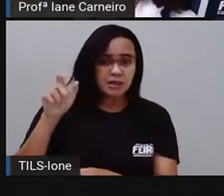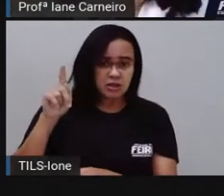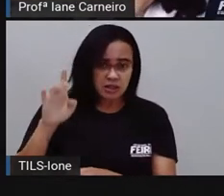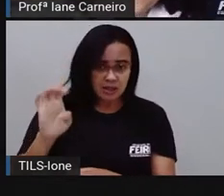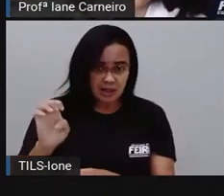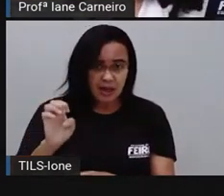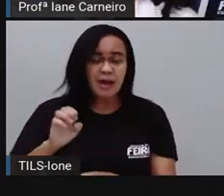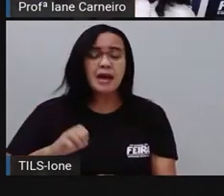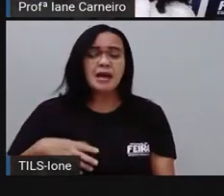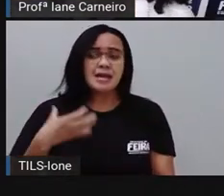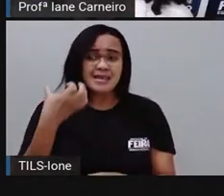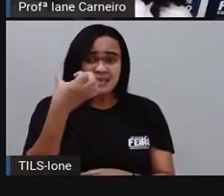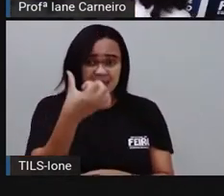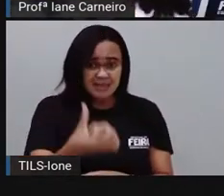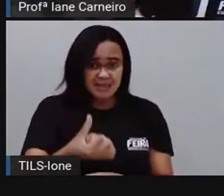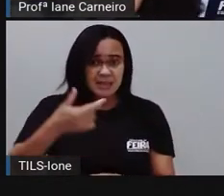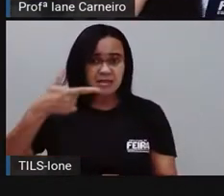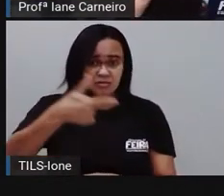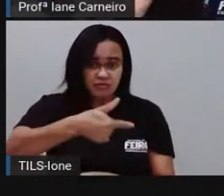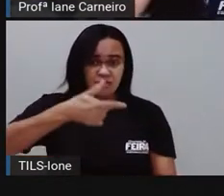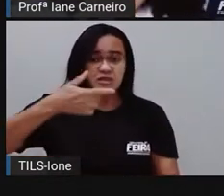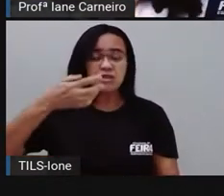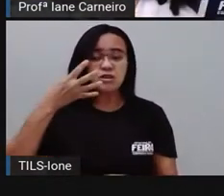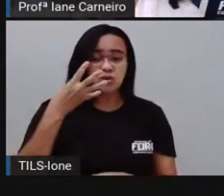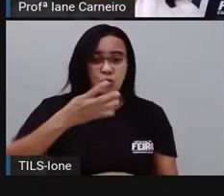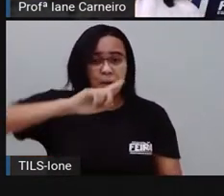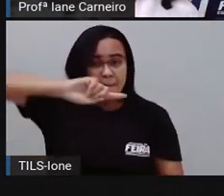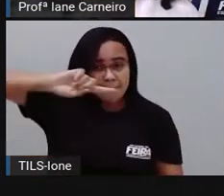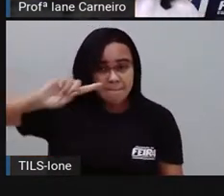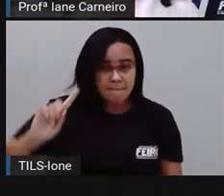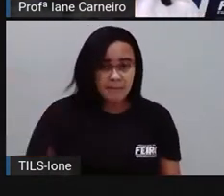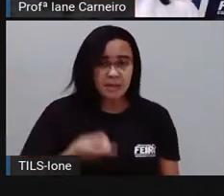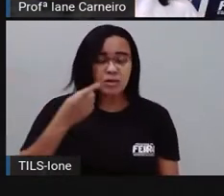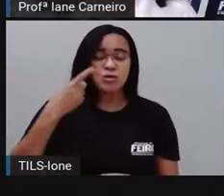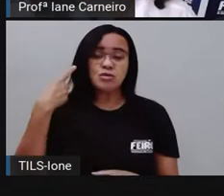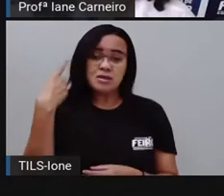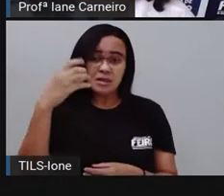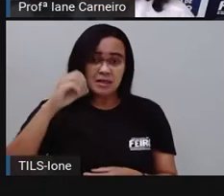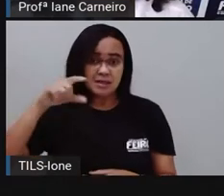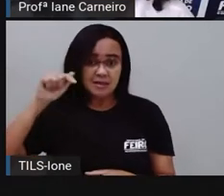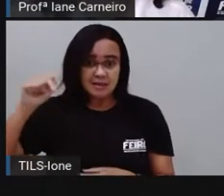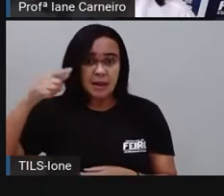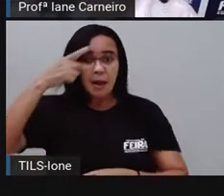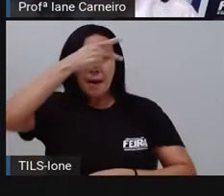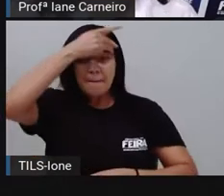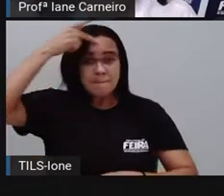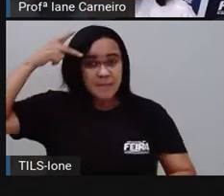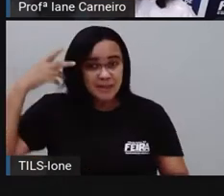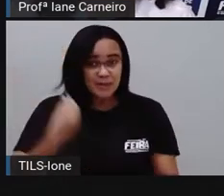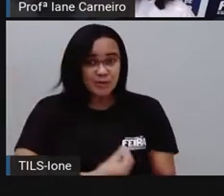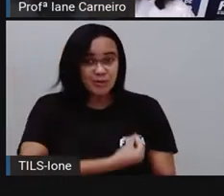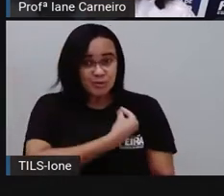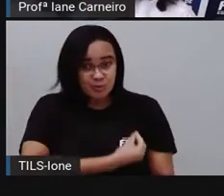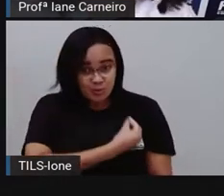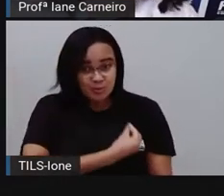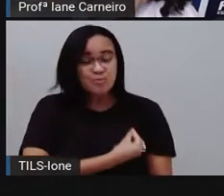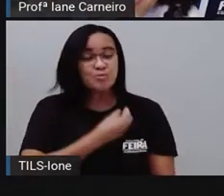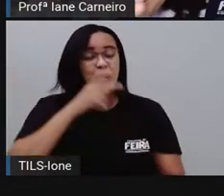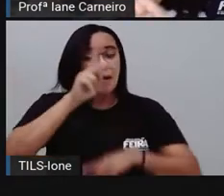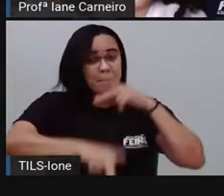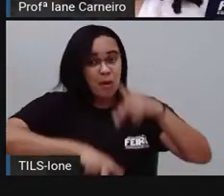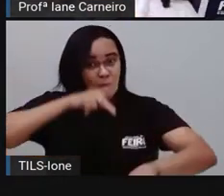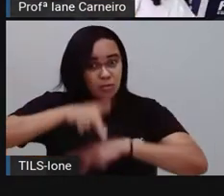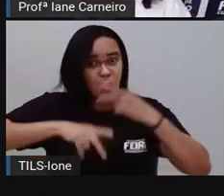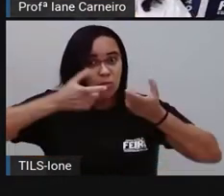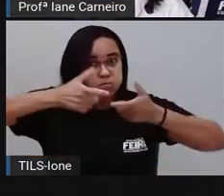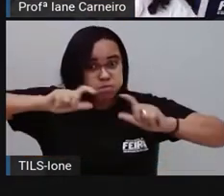624 mil 107 moradores, né, em nossa cidade. Olha só quanta gente, muita gente, né? Então